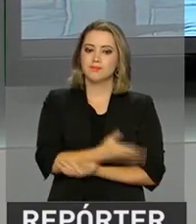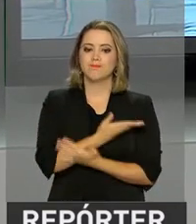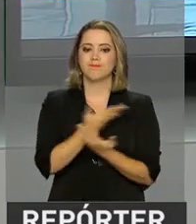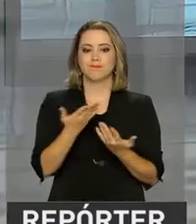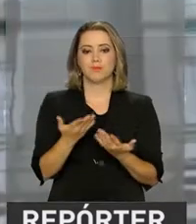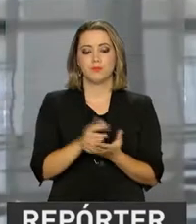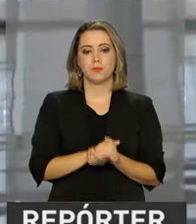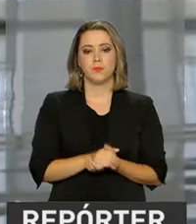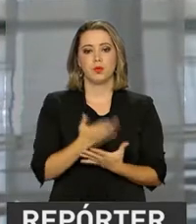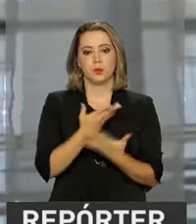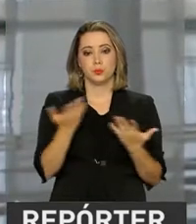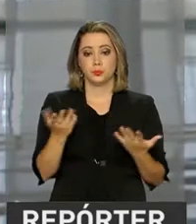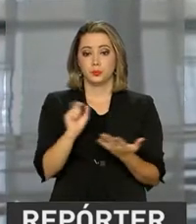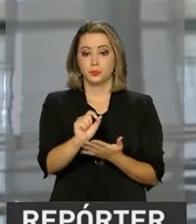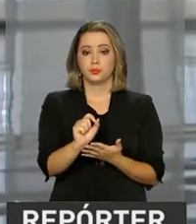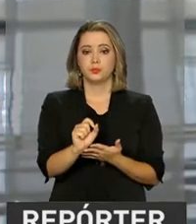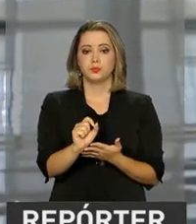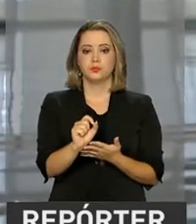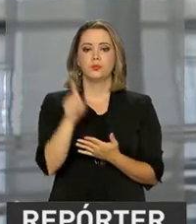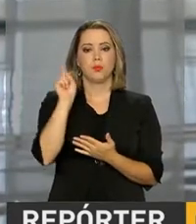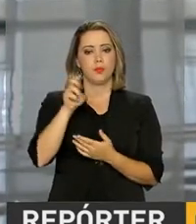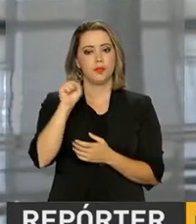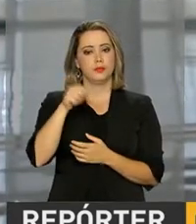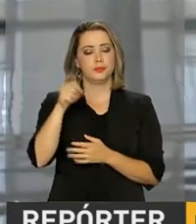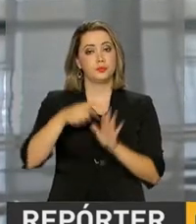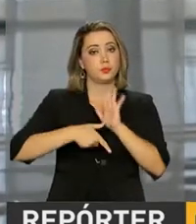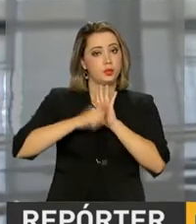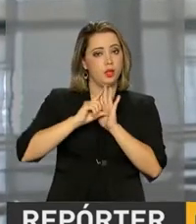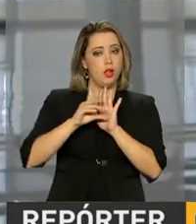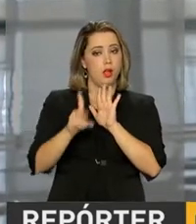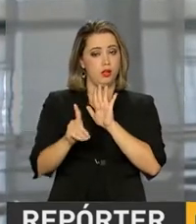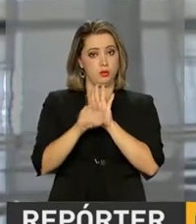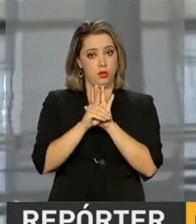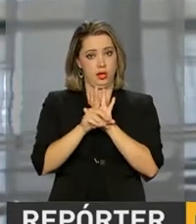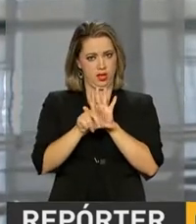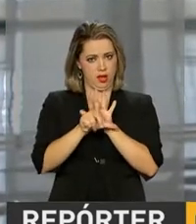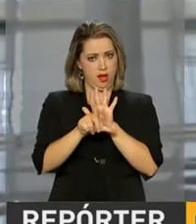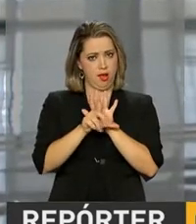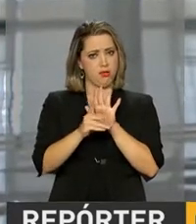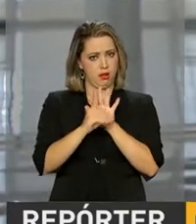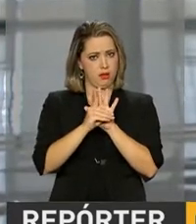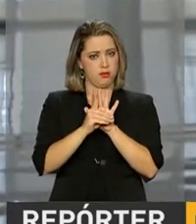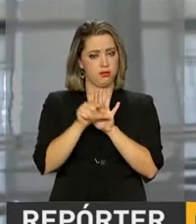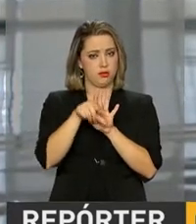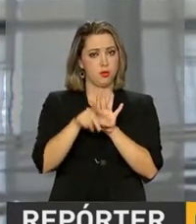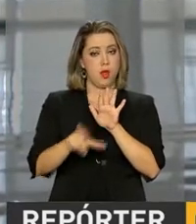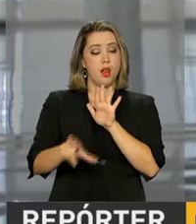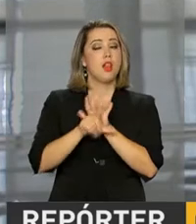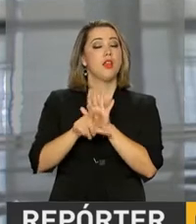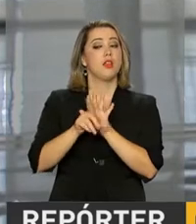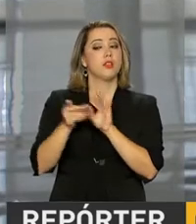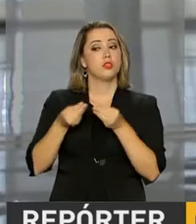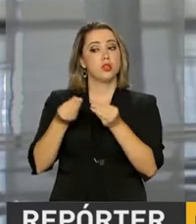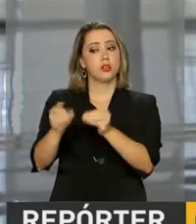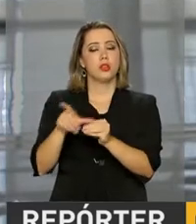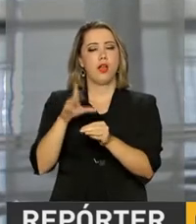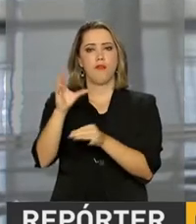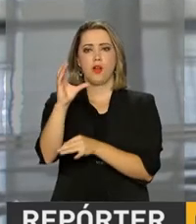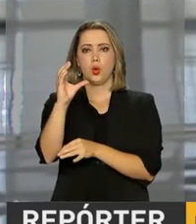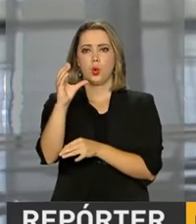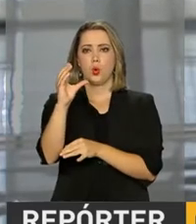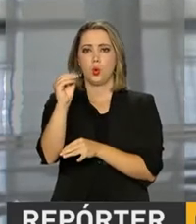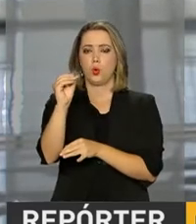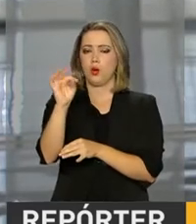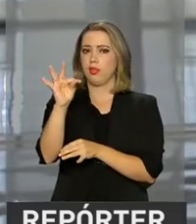Boa tarde, uma boa tarde a todos. É isso mesmo, antes do decreto, a legislação já garantia cotas a